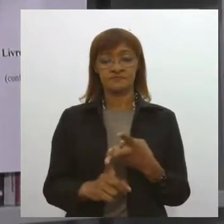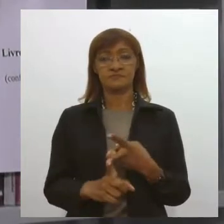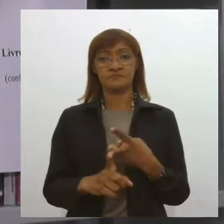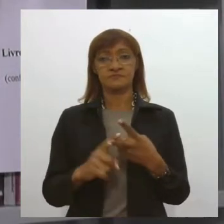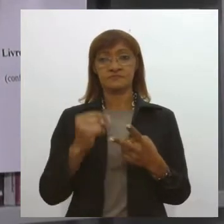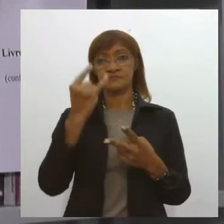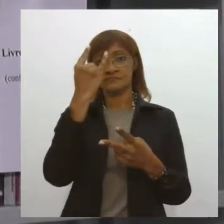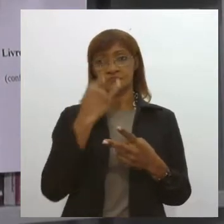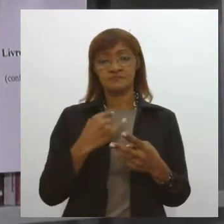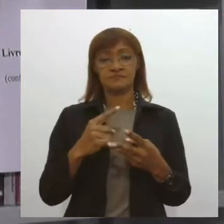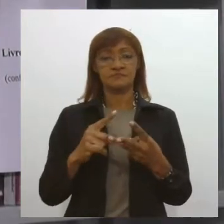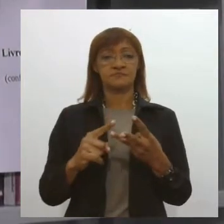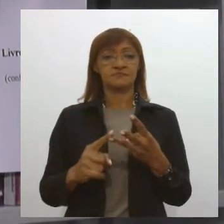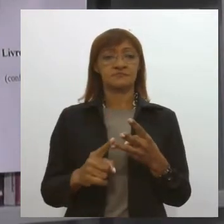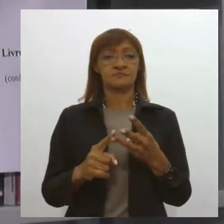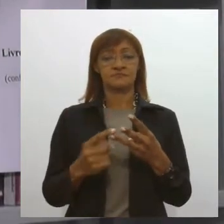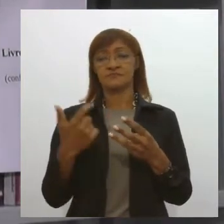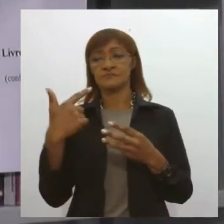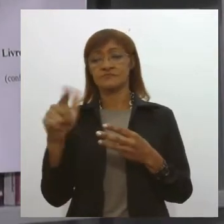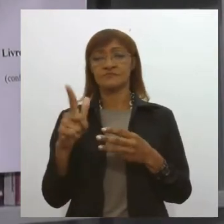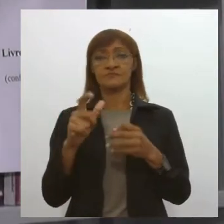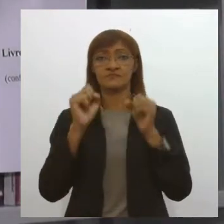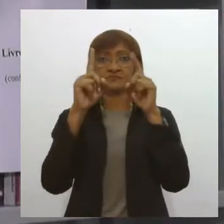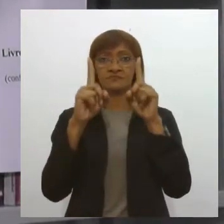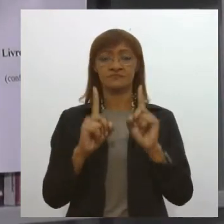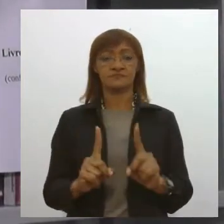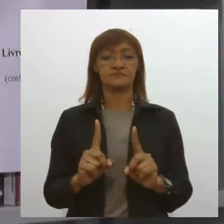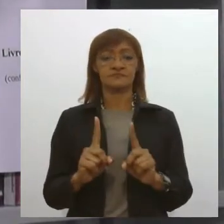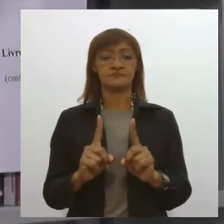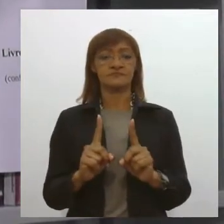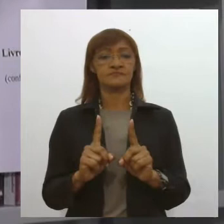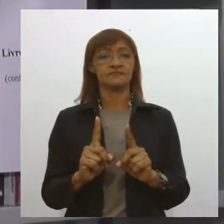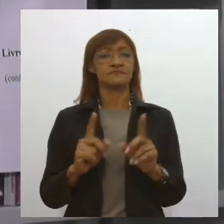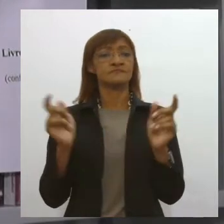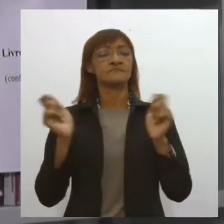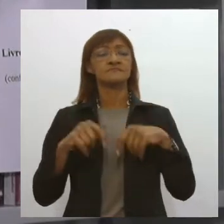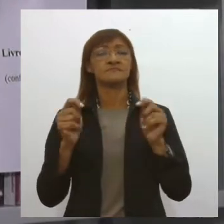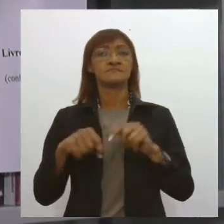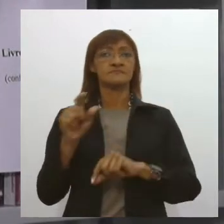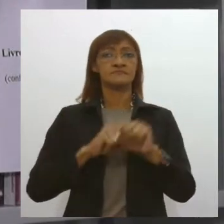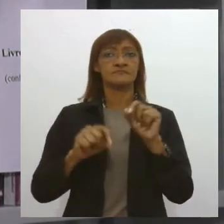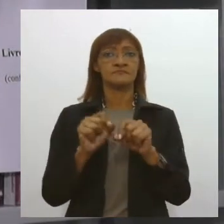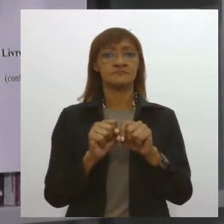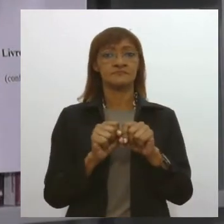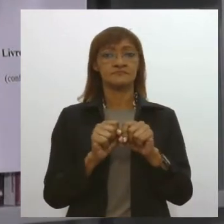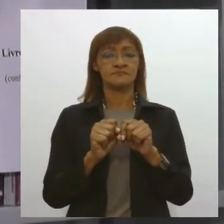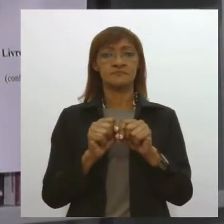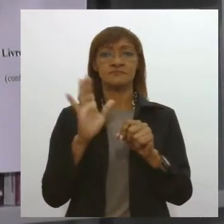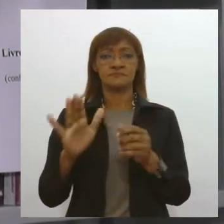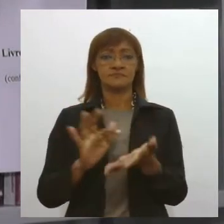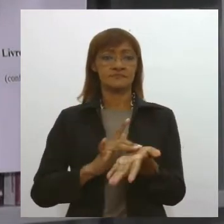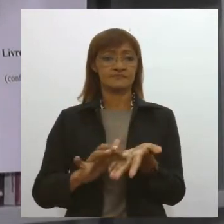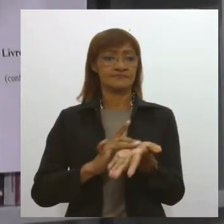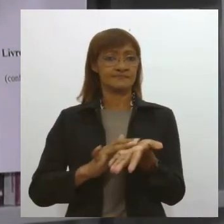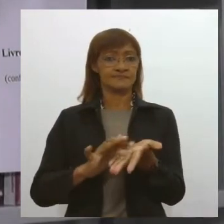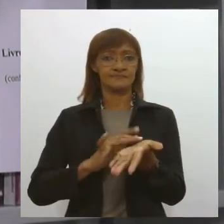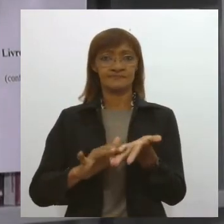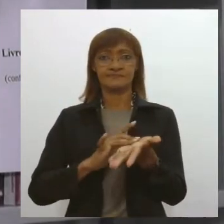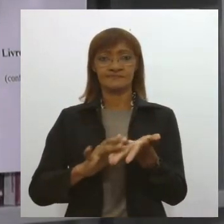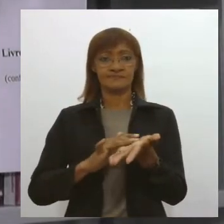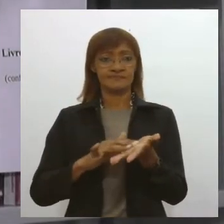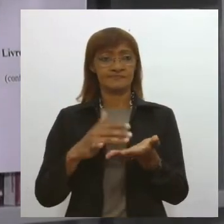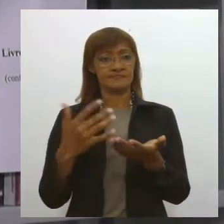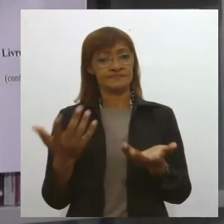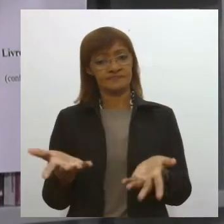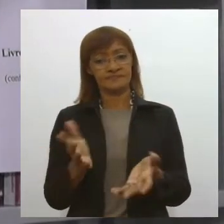visual, portadores de necessidades especiais. Para isso, então, a gente tem essas obras em braille. Inicialmente, a gente estava